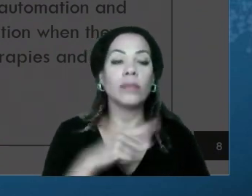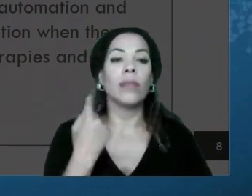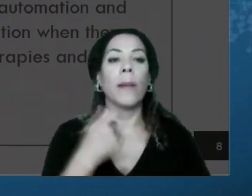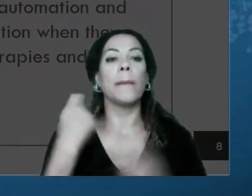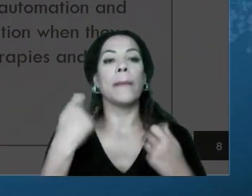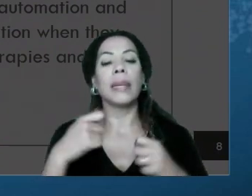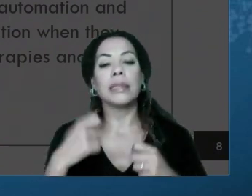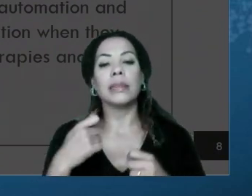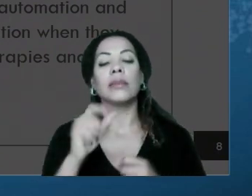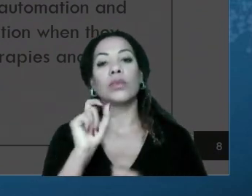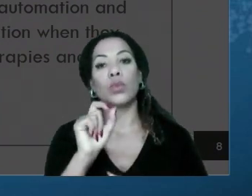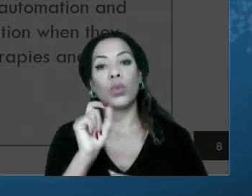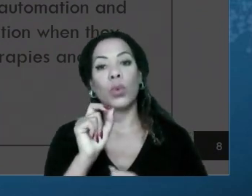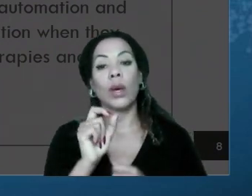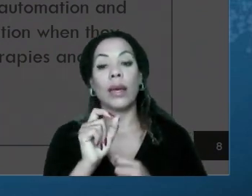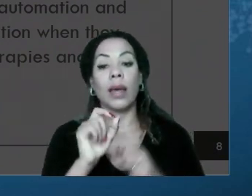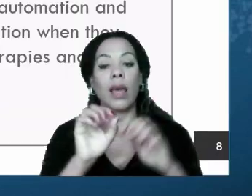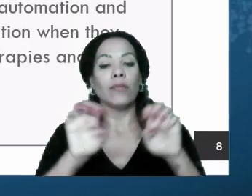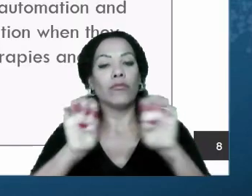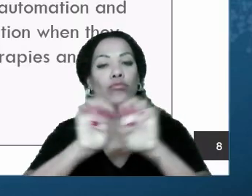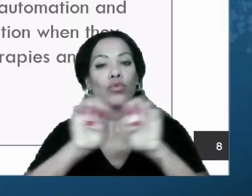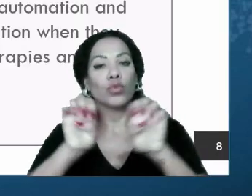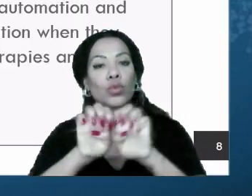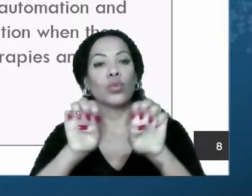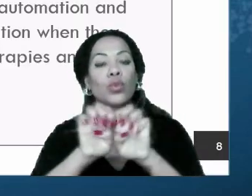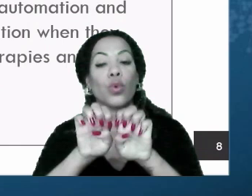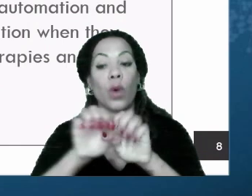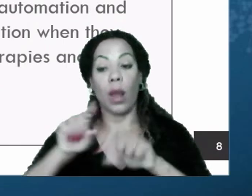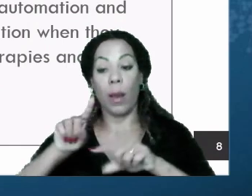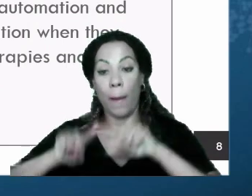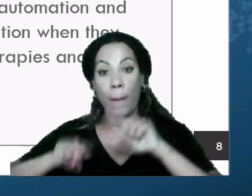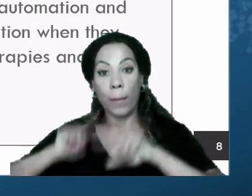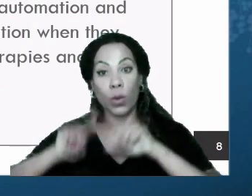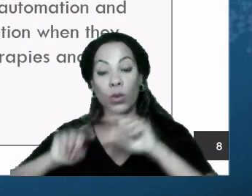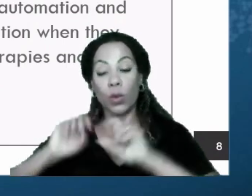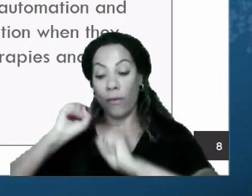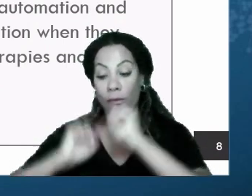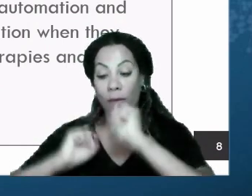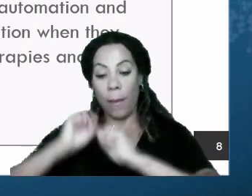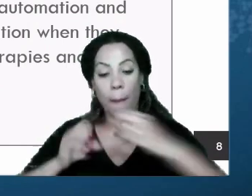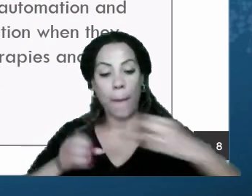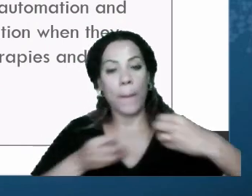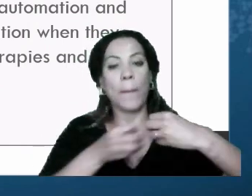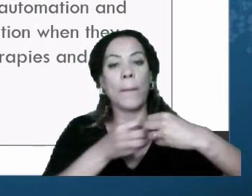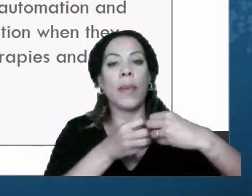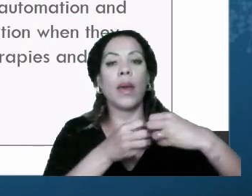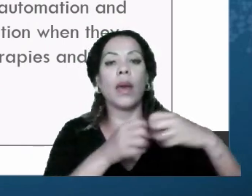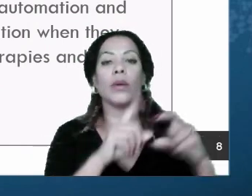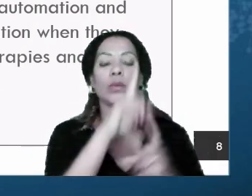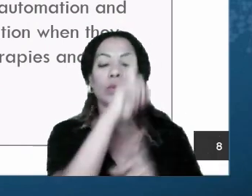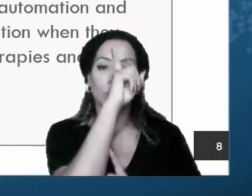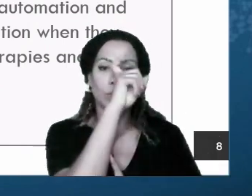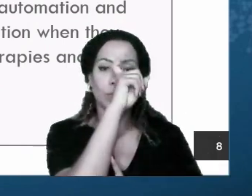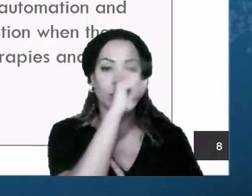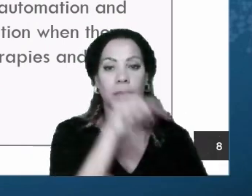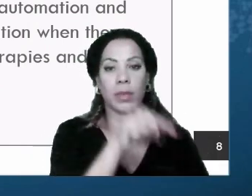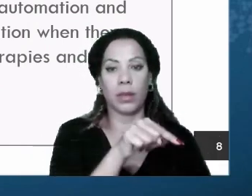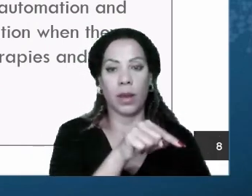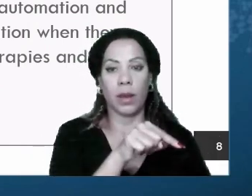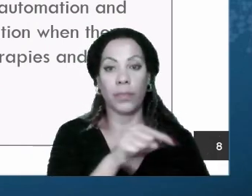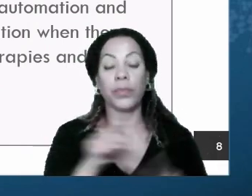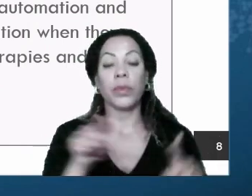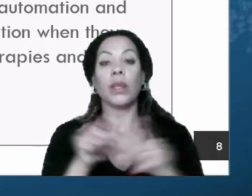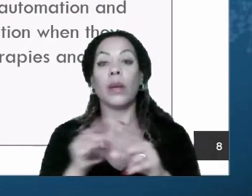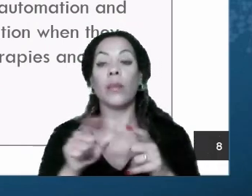estabelecer uma estrutura onde o produto seja fabricado próximo ao centro clínico e o ponto de cuidado,